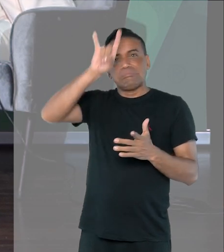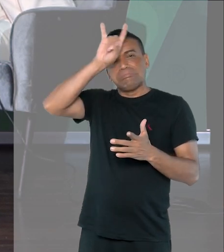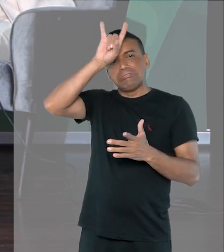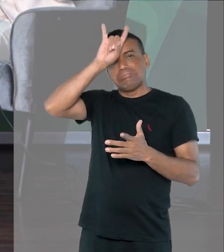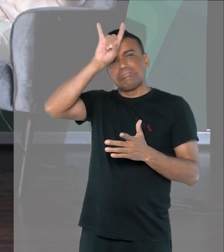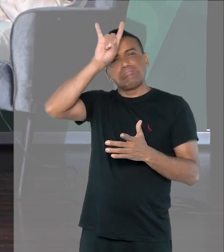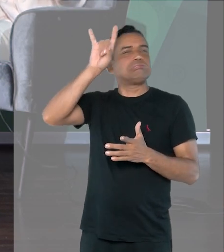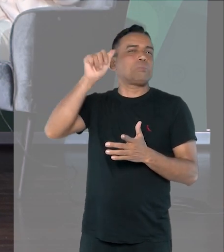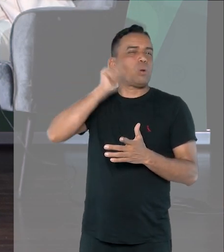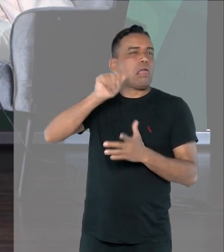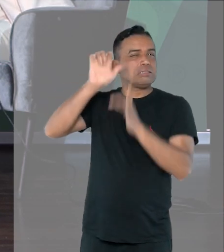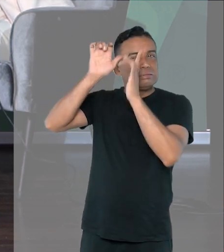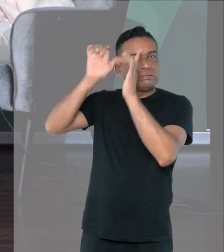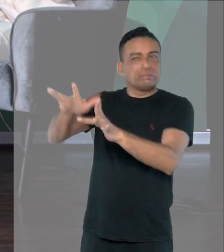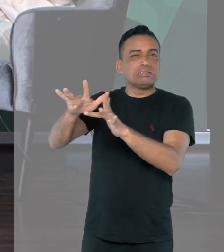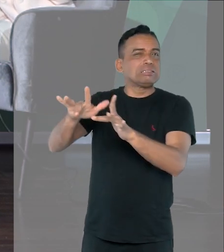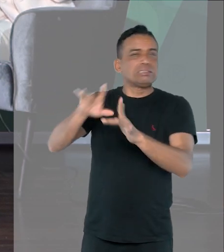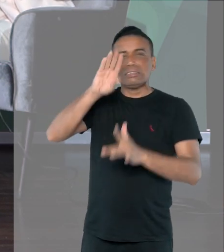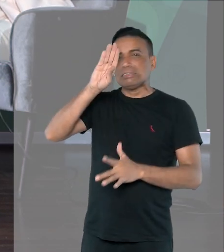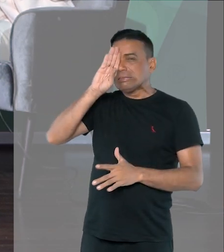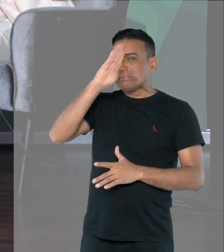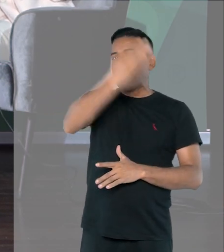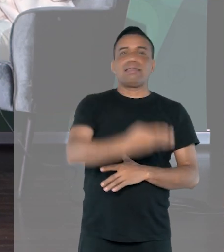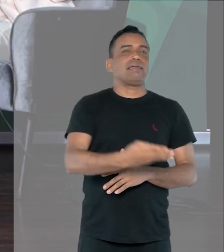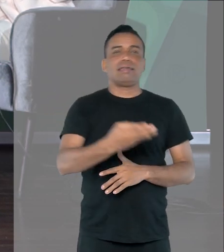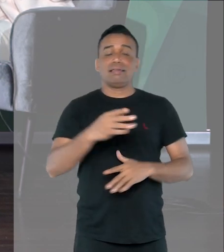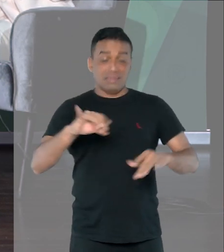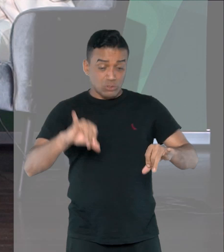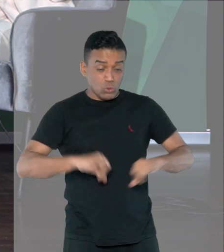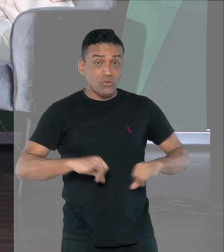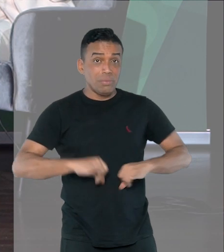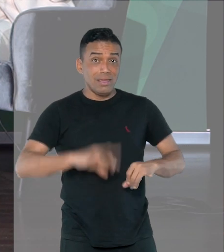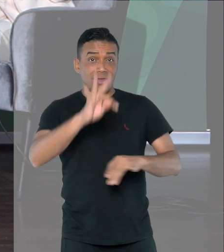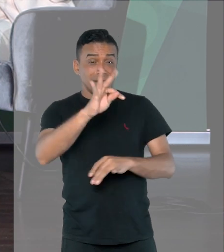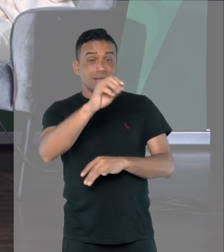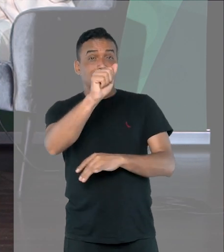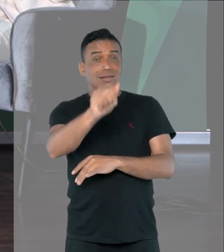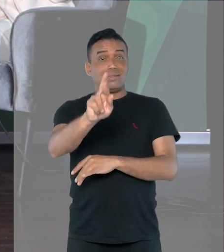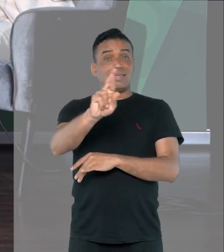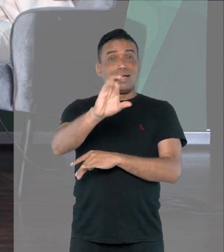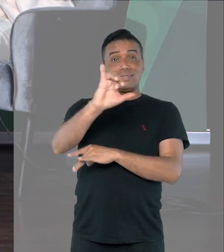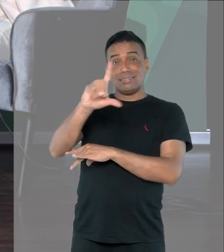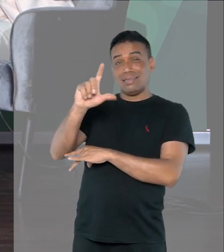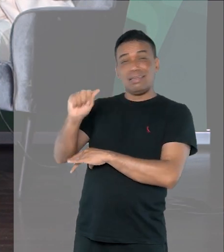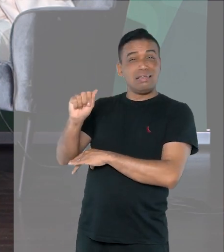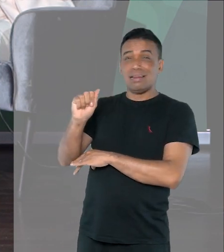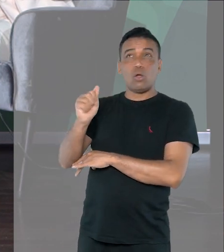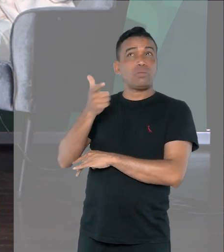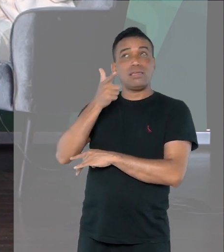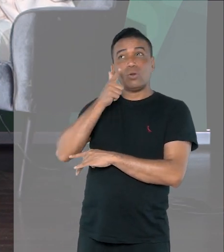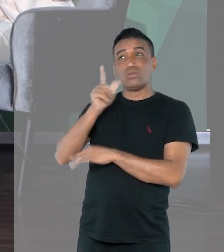mais abandonada, mais traída. O sofrimento da Tarsila, eu não sei como é que ela aguentou até o final da vida. E ela tem